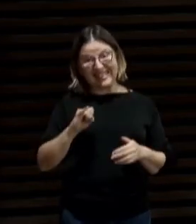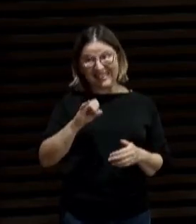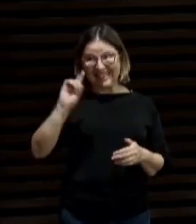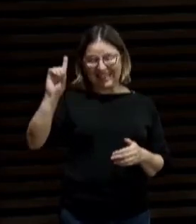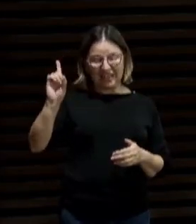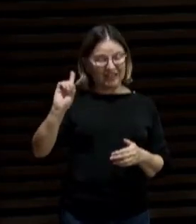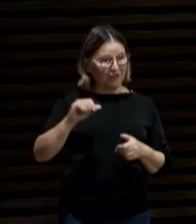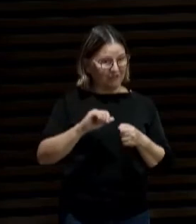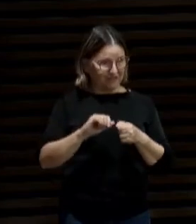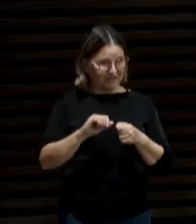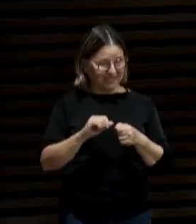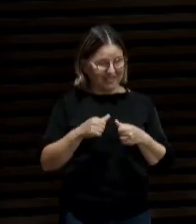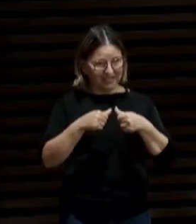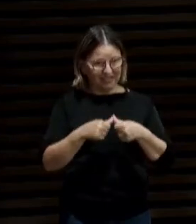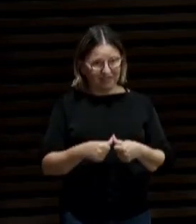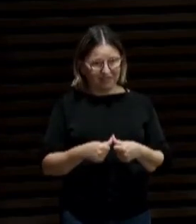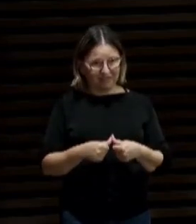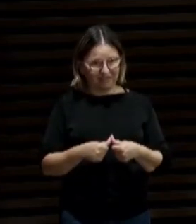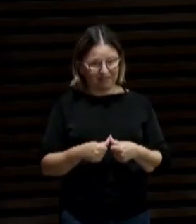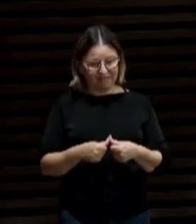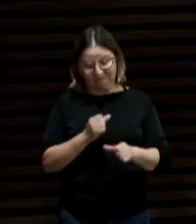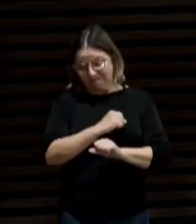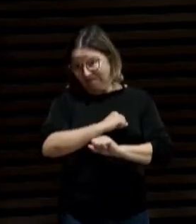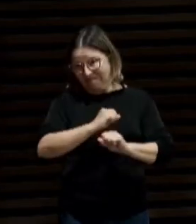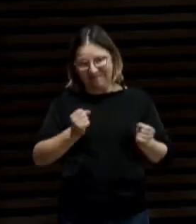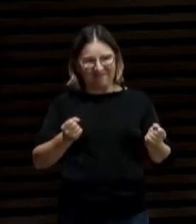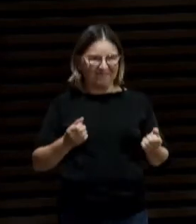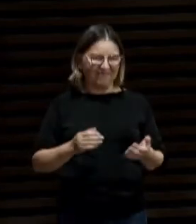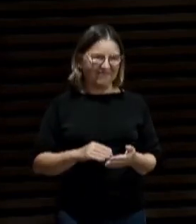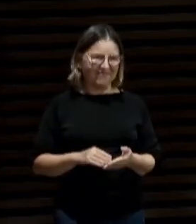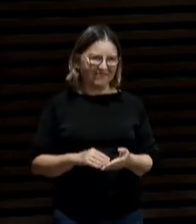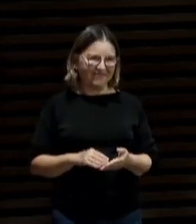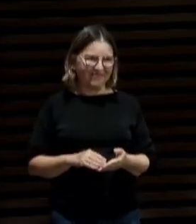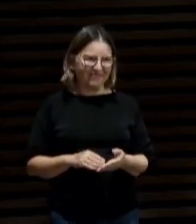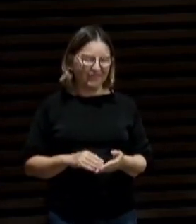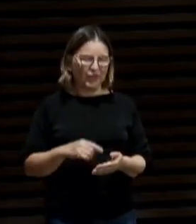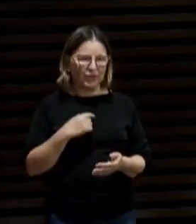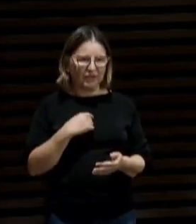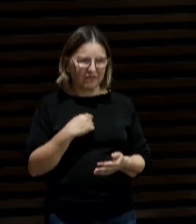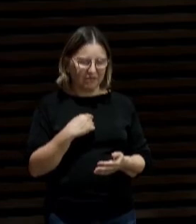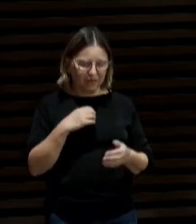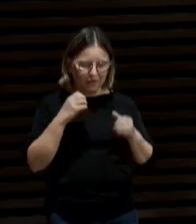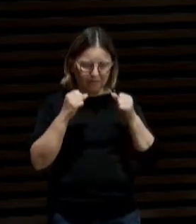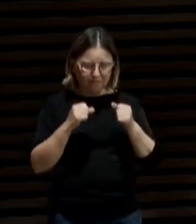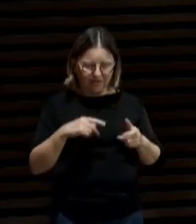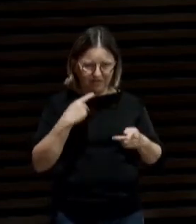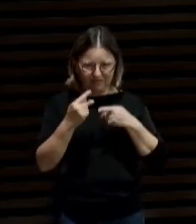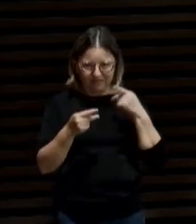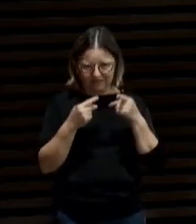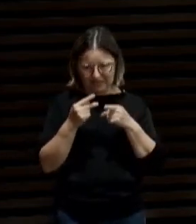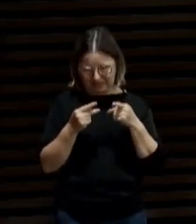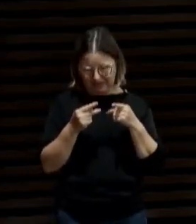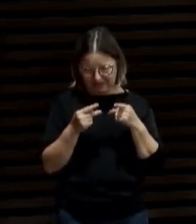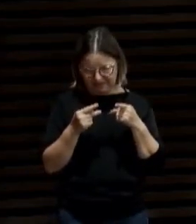isso, nada nunca vai acontecer. Eu posso falar 1000 vezes para alguém que Deus vai